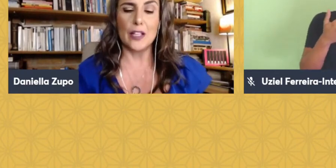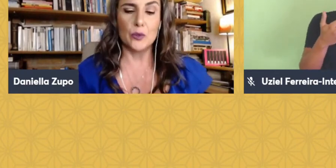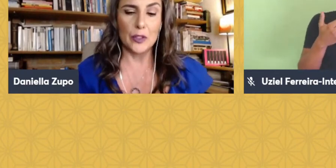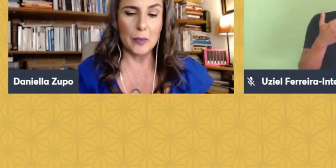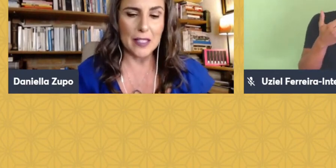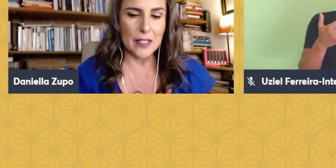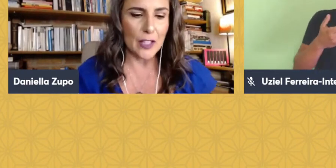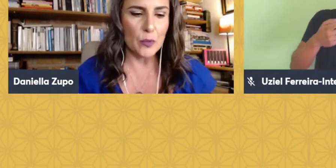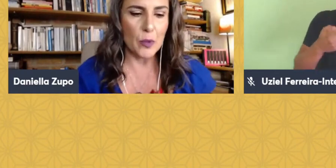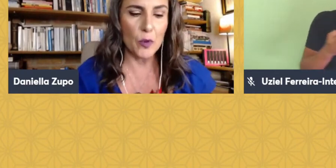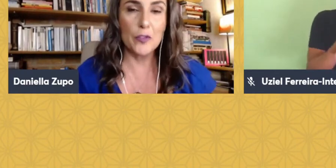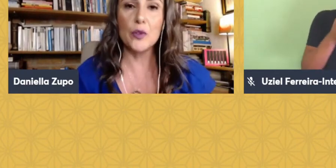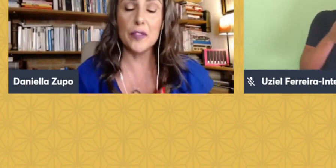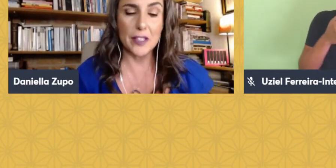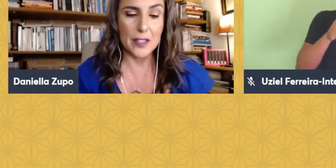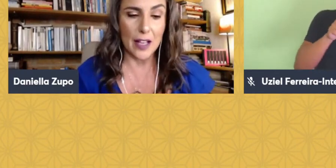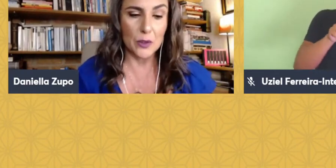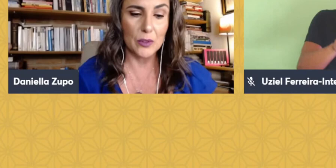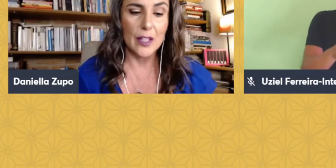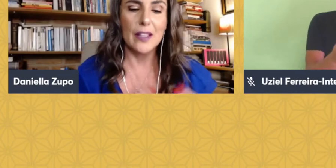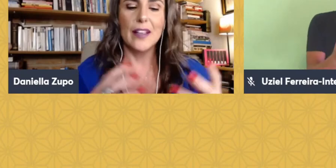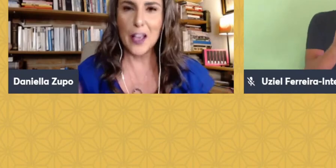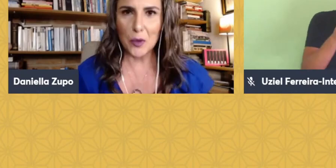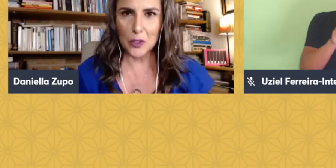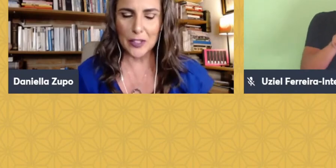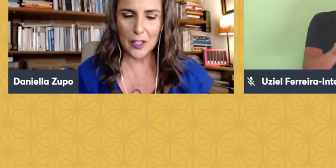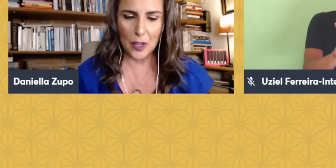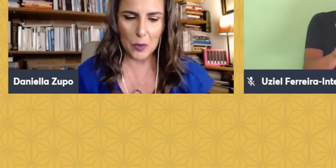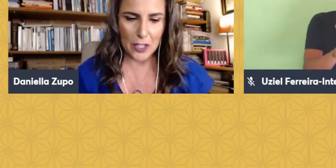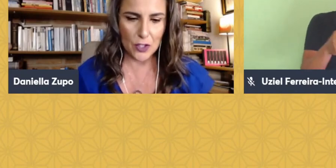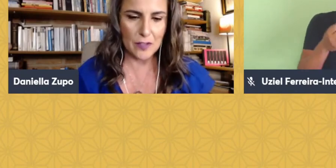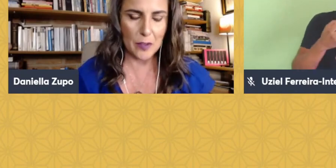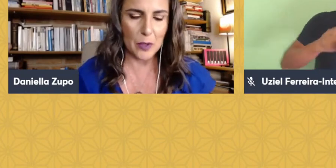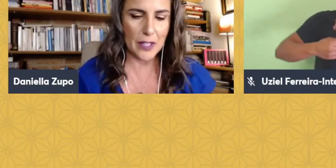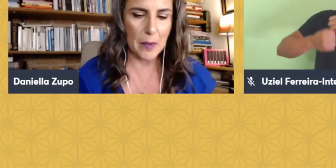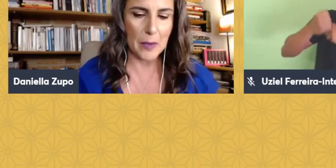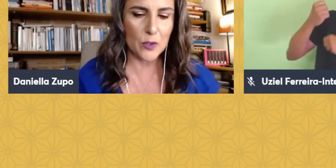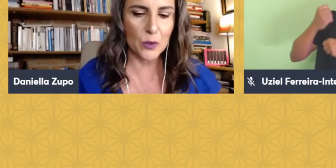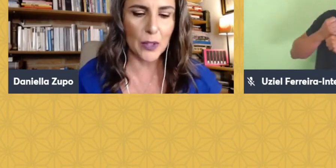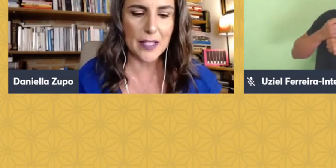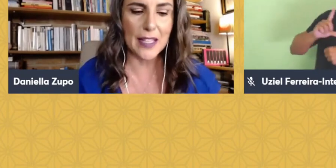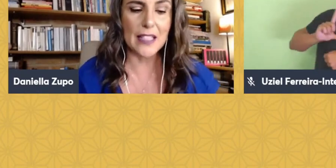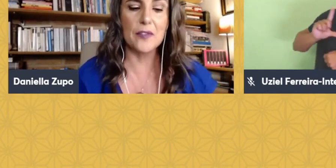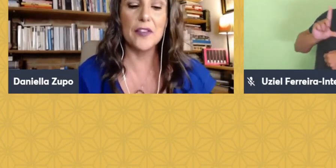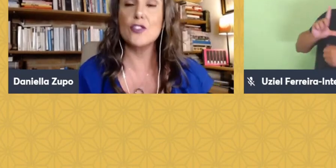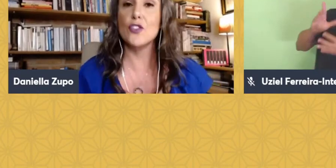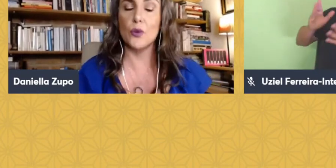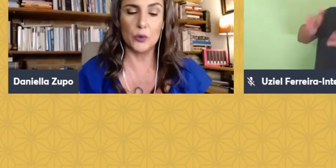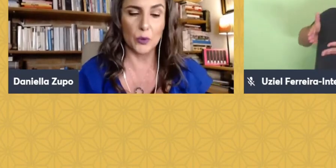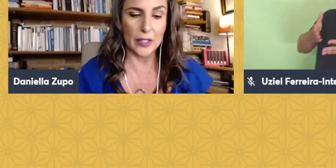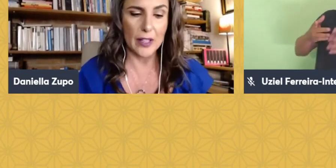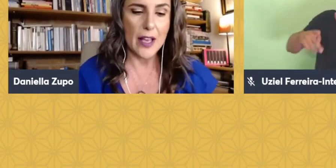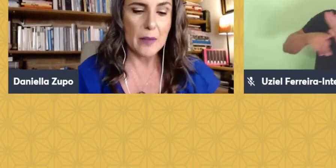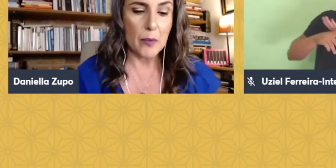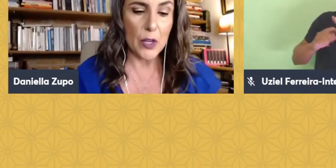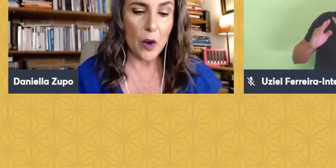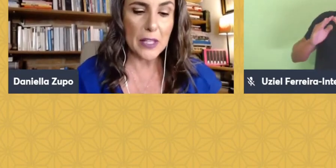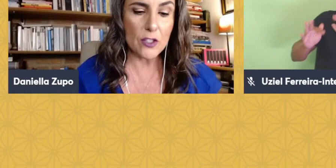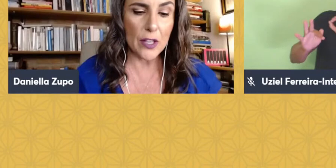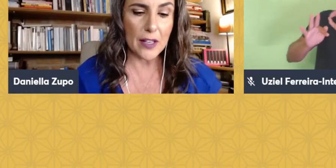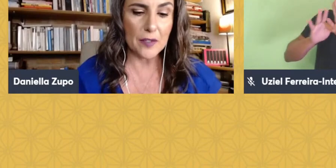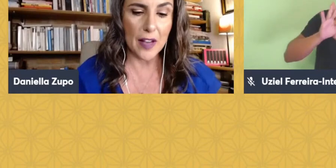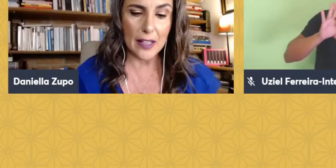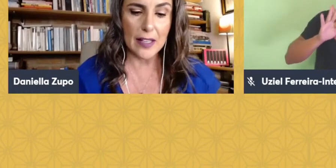evento criado no ano passado promovido e financiado em curadoria colaborativas pelos equipamentos culturais casa Fiat de Cultura